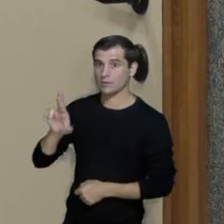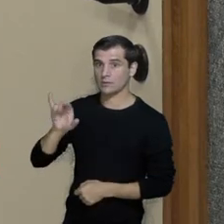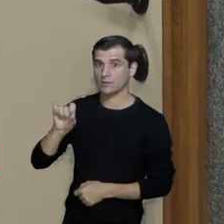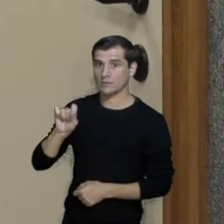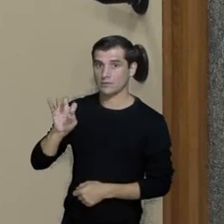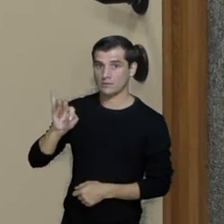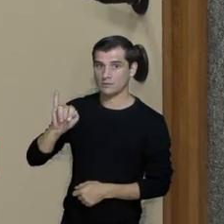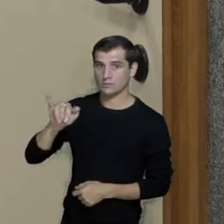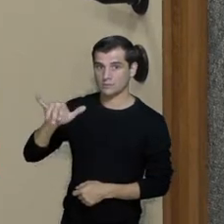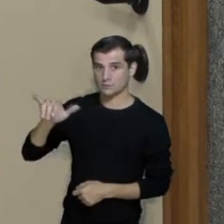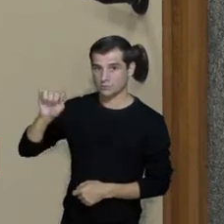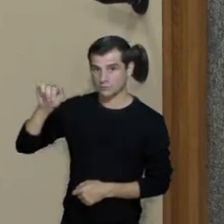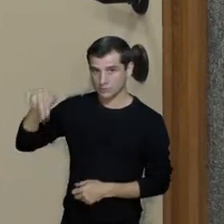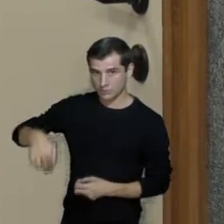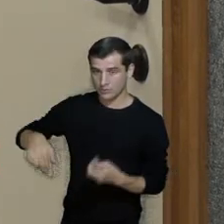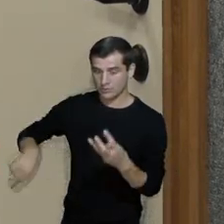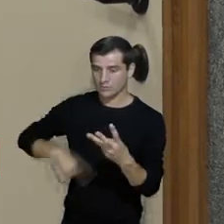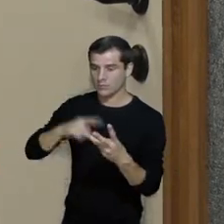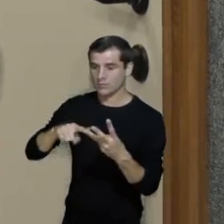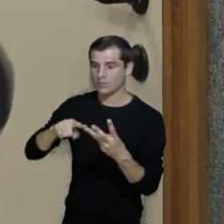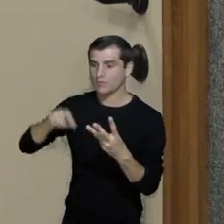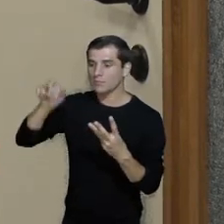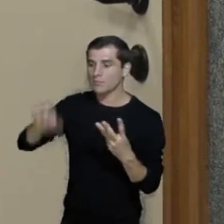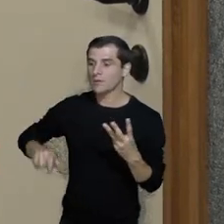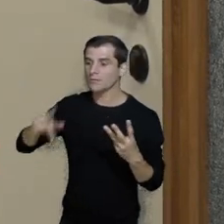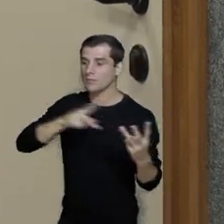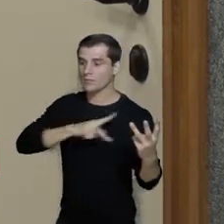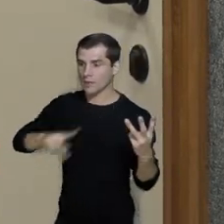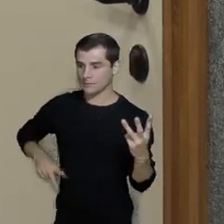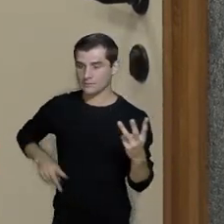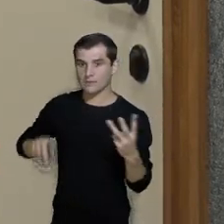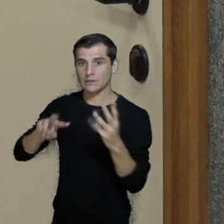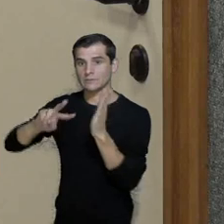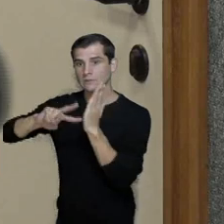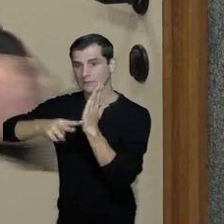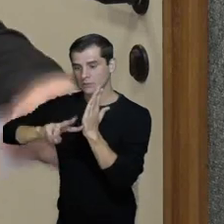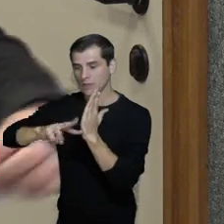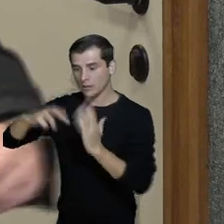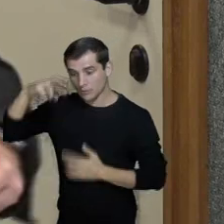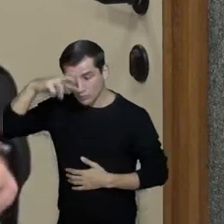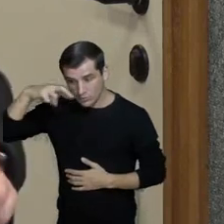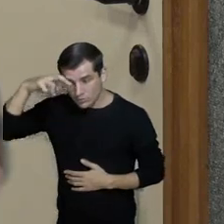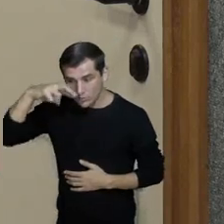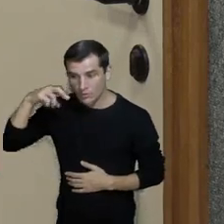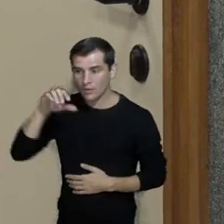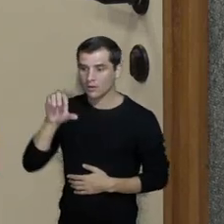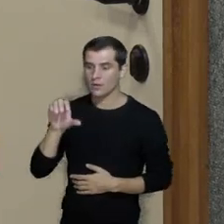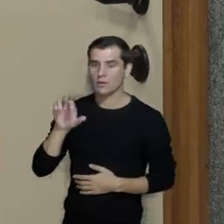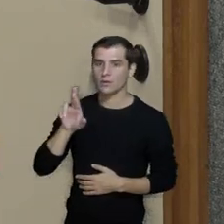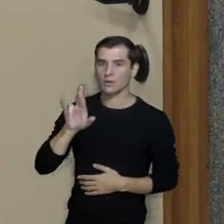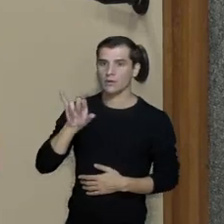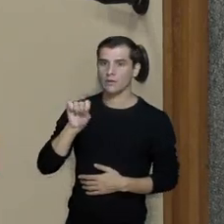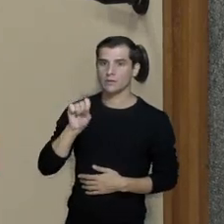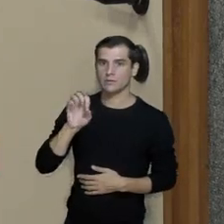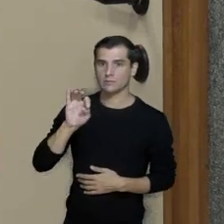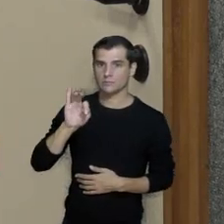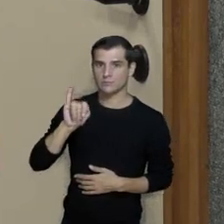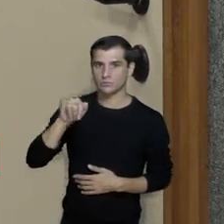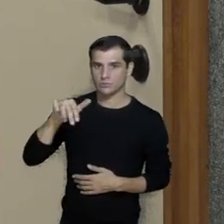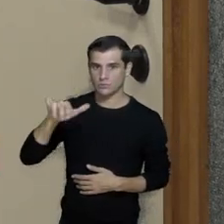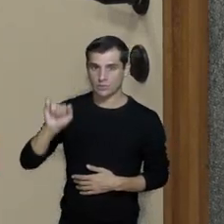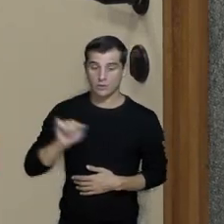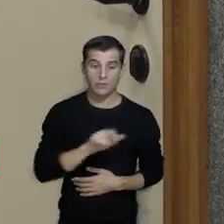do sind auditoria perdão Cristina Keller biscaro o senhor Presidente do Conselho